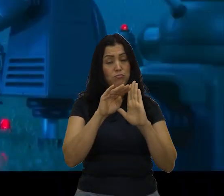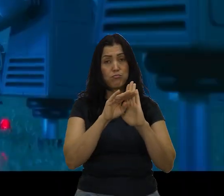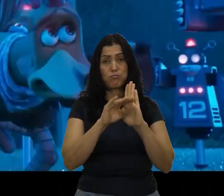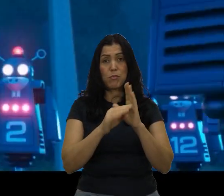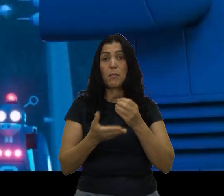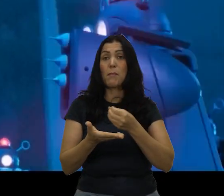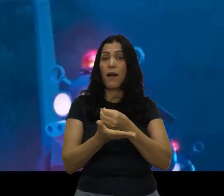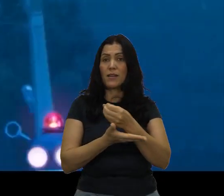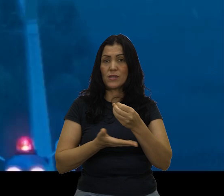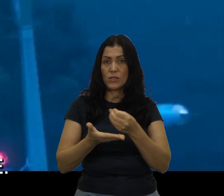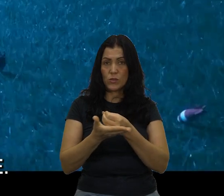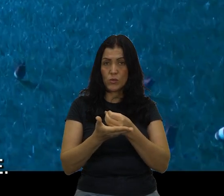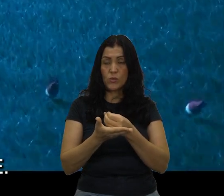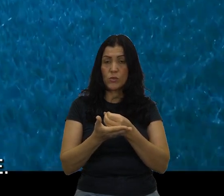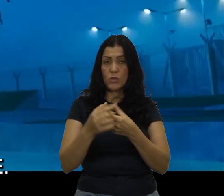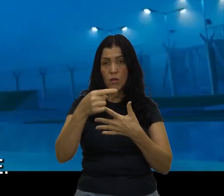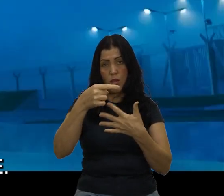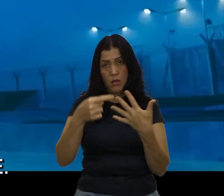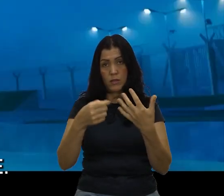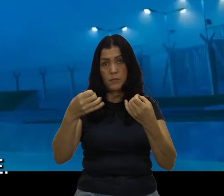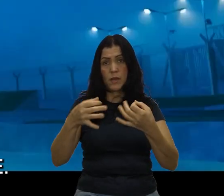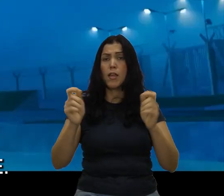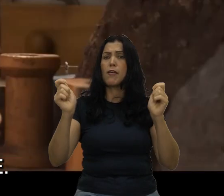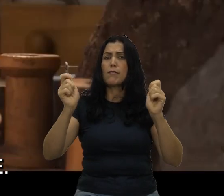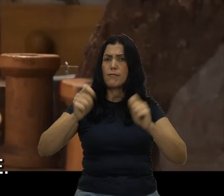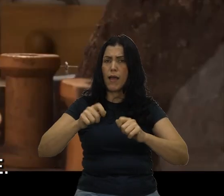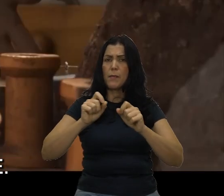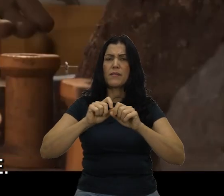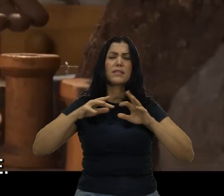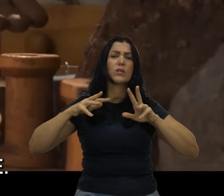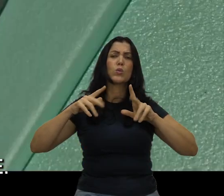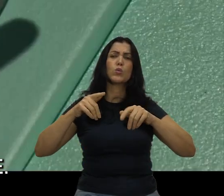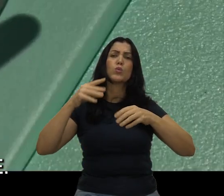Estes são os planos básicos. Com eles é possível